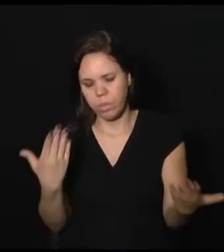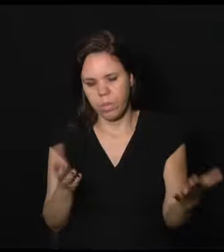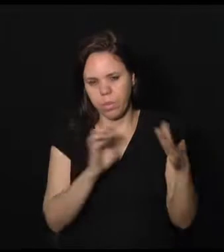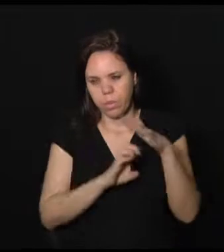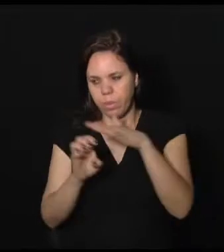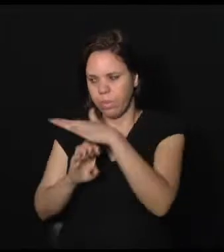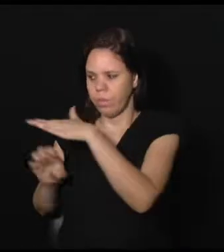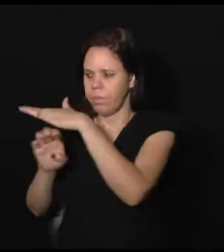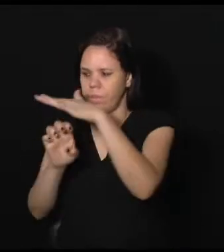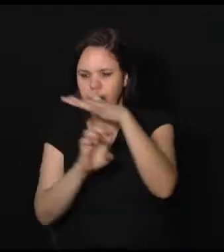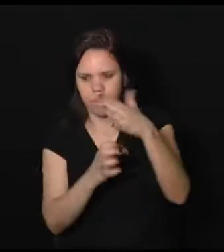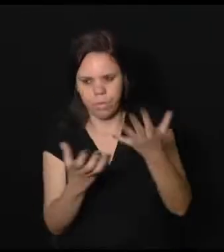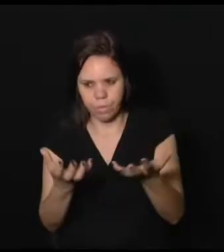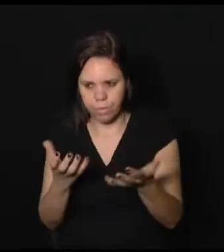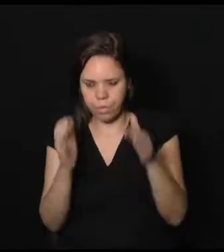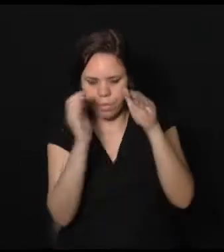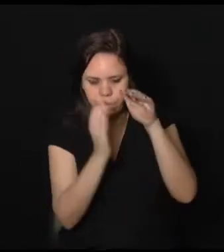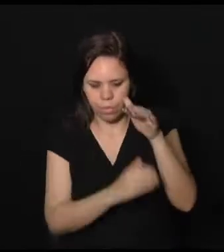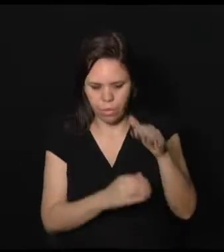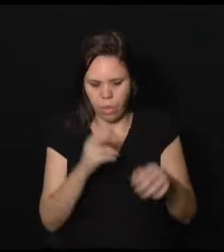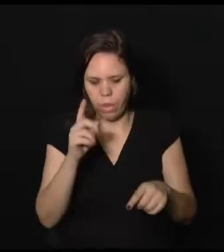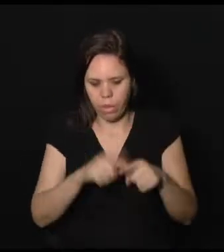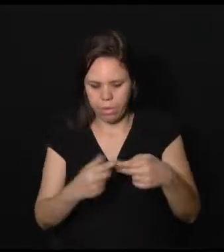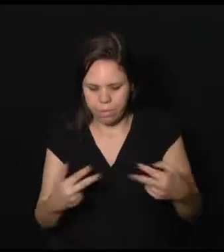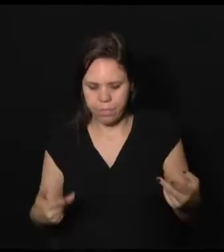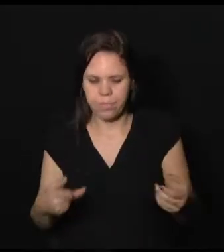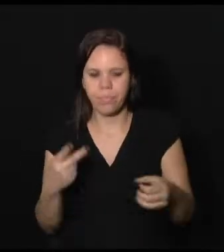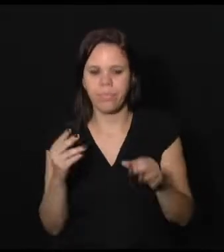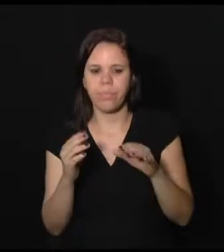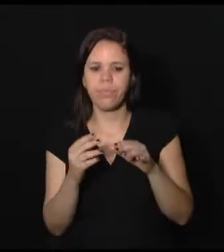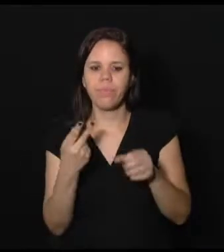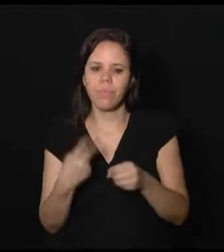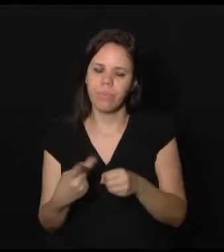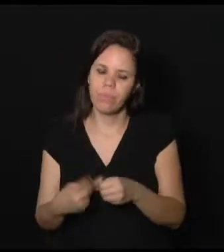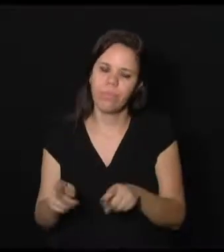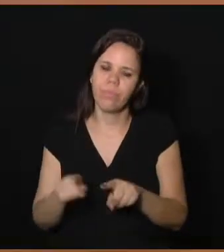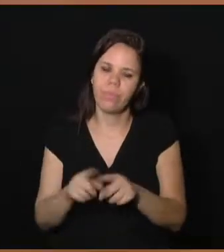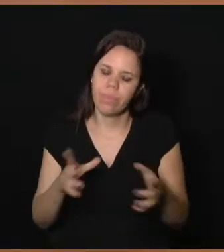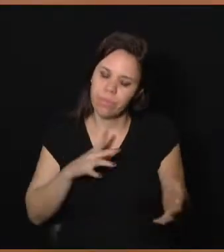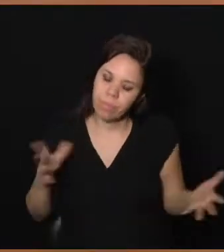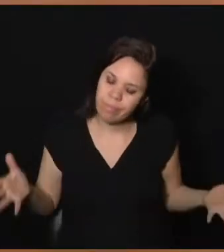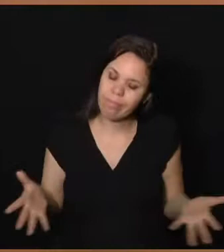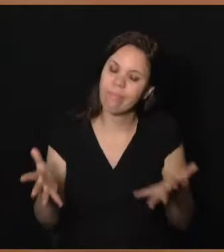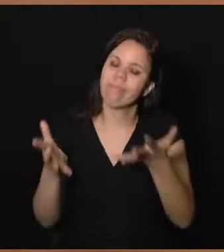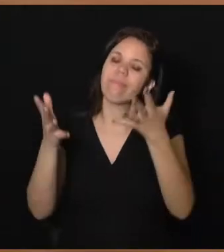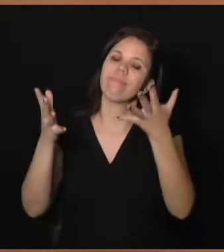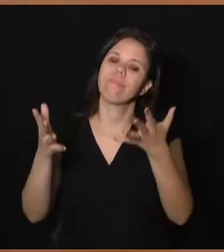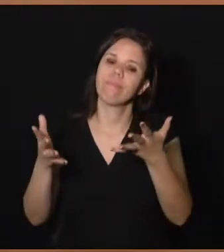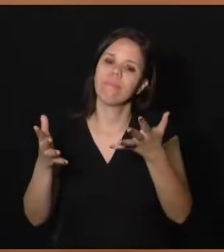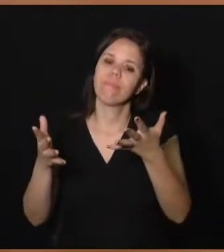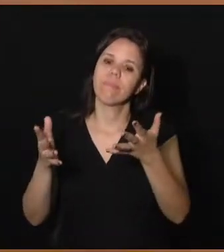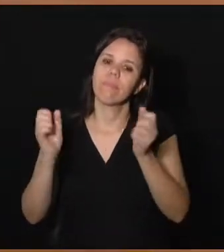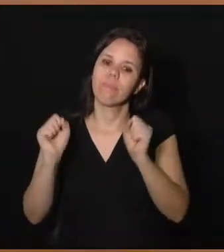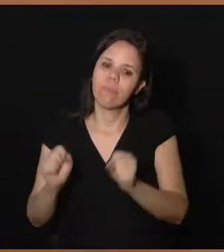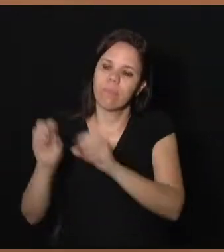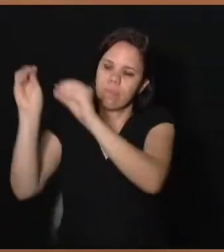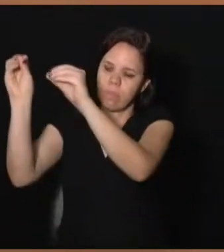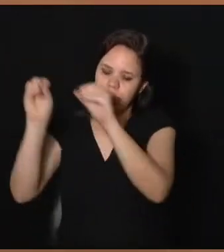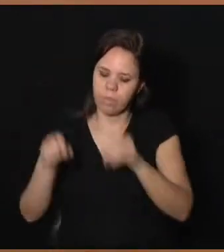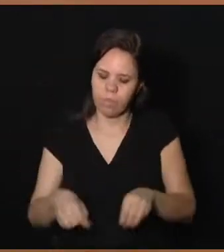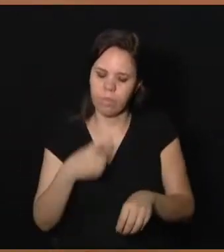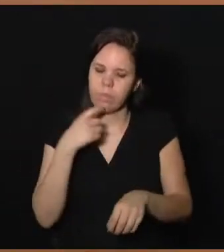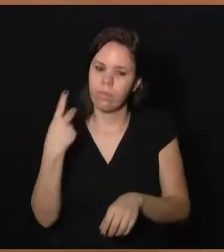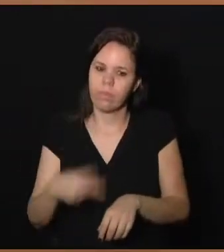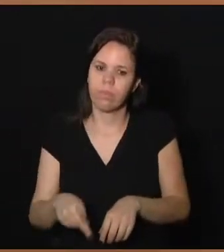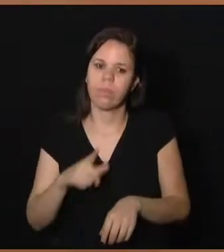também, seria interessante criar um estímulo para que elas pudessem se instalar para preparar aqui o apoio